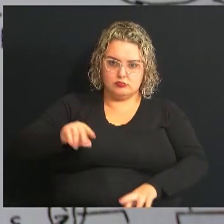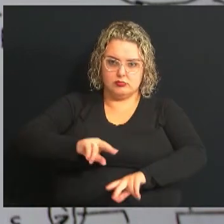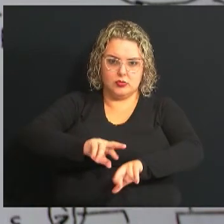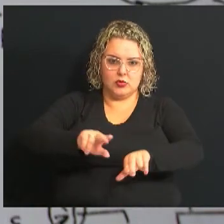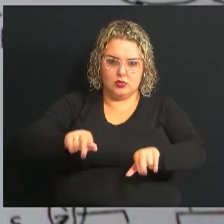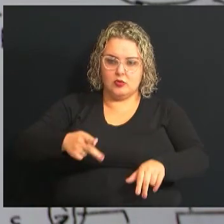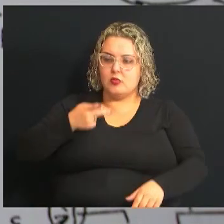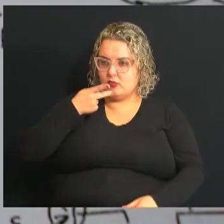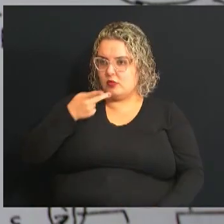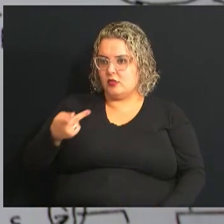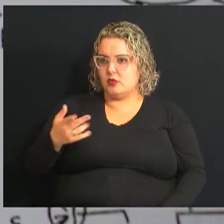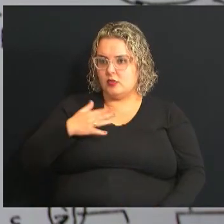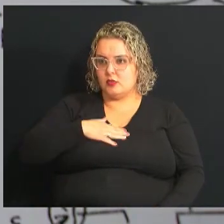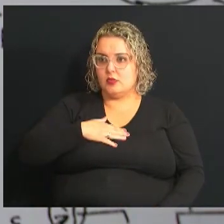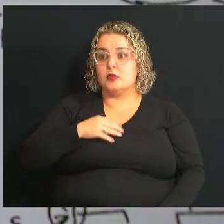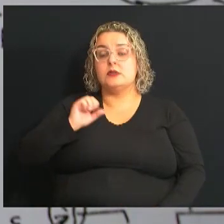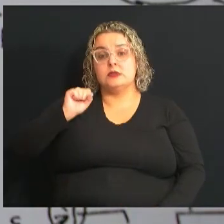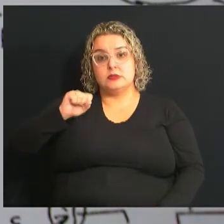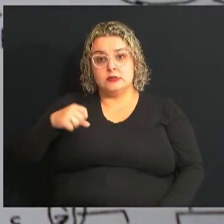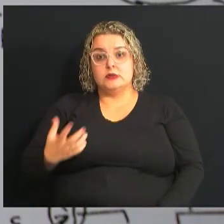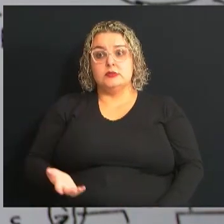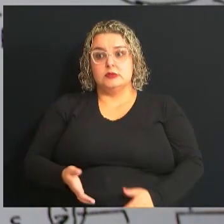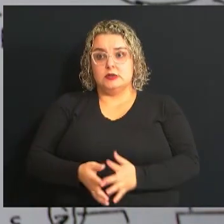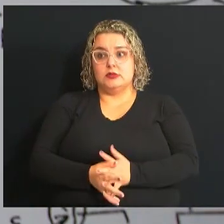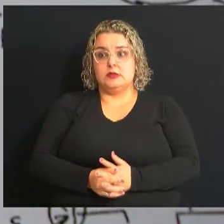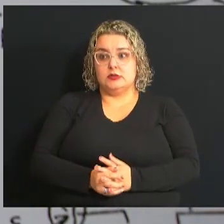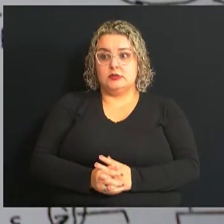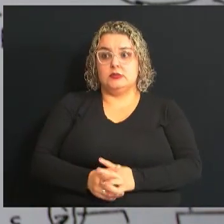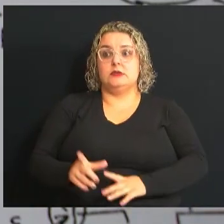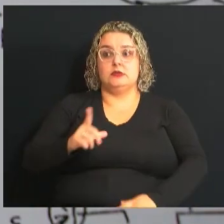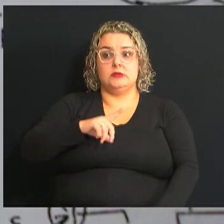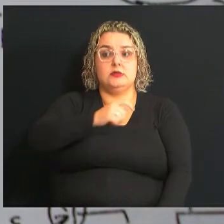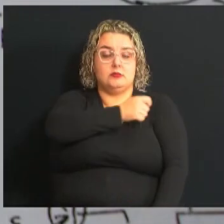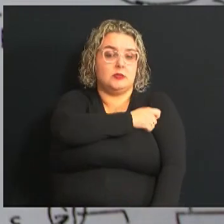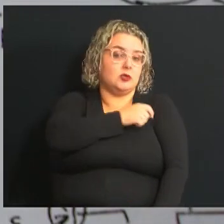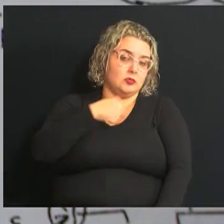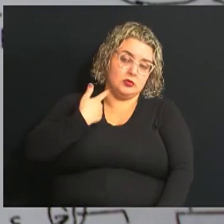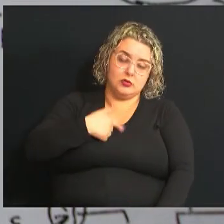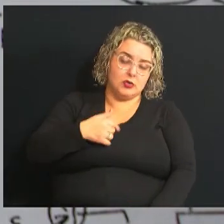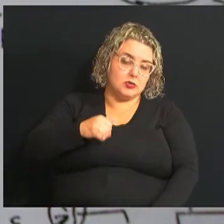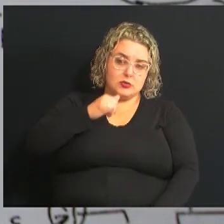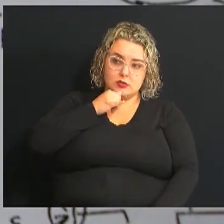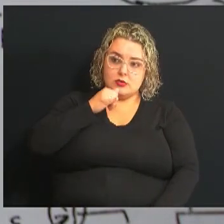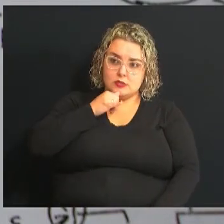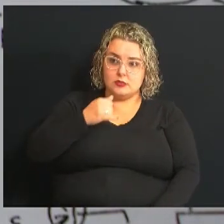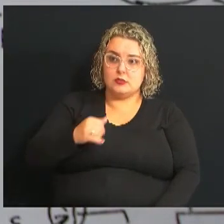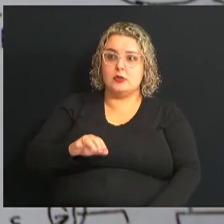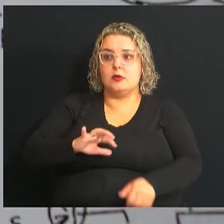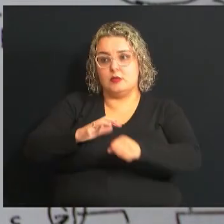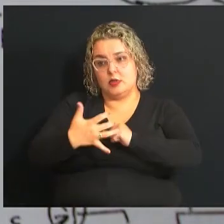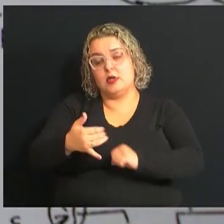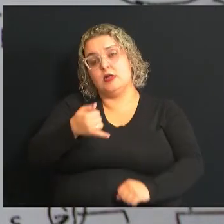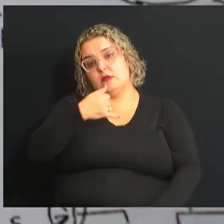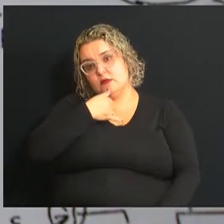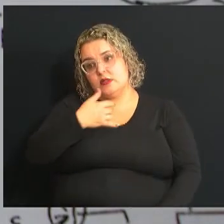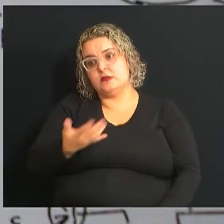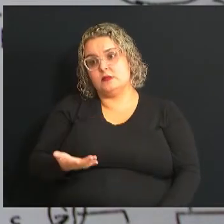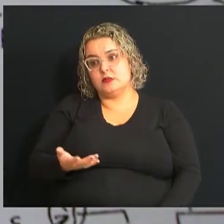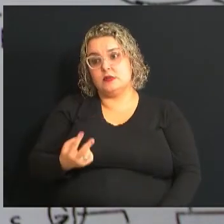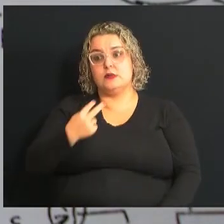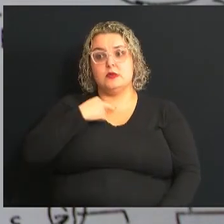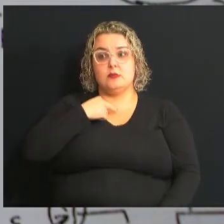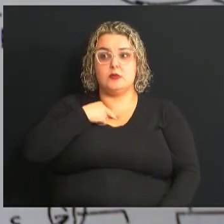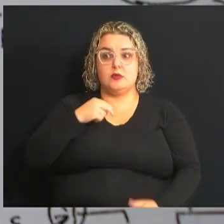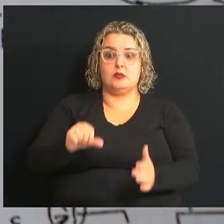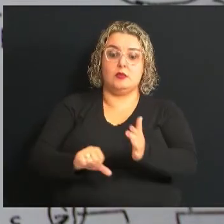comentou comigo, né? Isso, exatamente. Tem uma aluna nossa, por exemplo, que por causa da Covid, infelizmente, ela não pôde fazer o